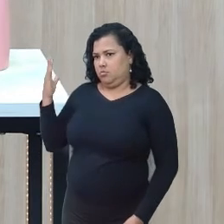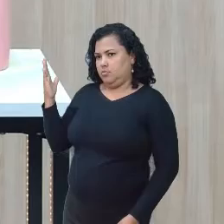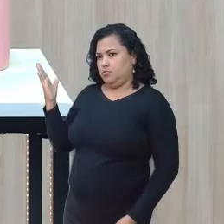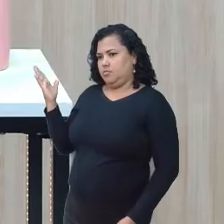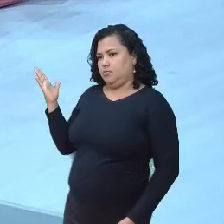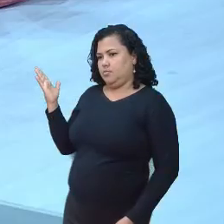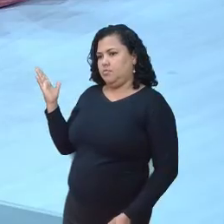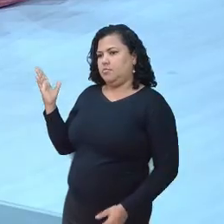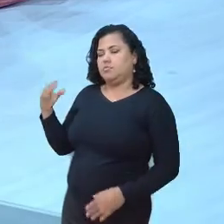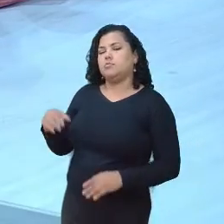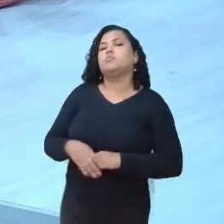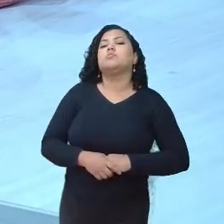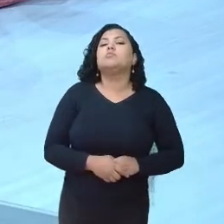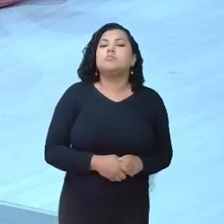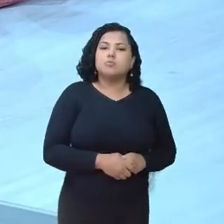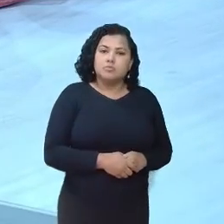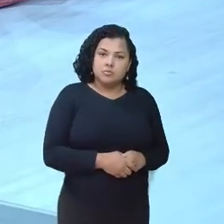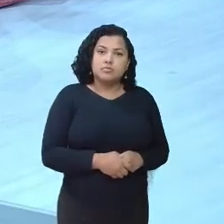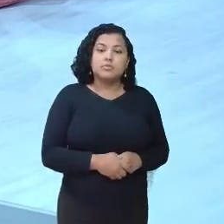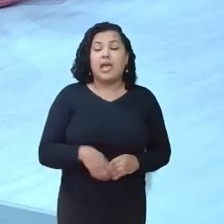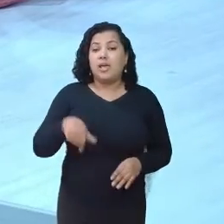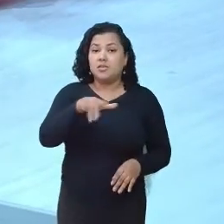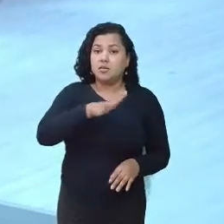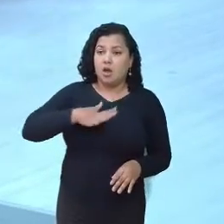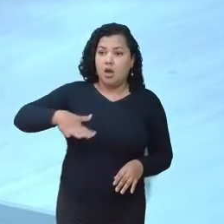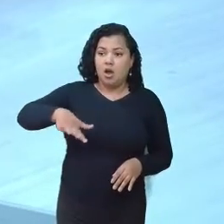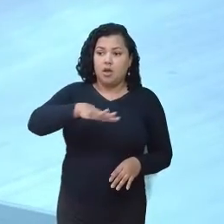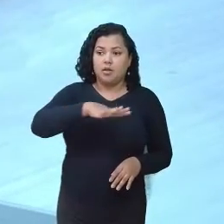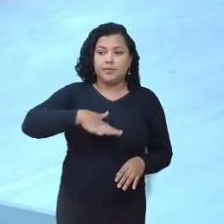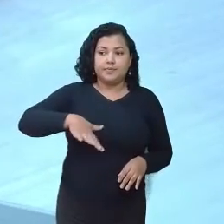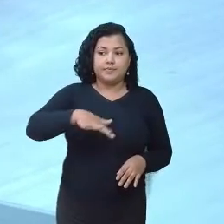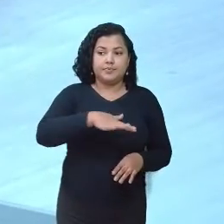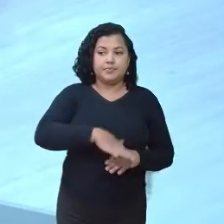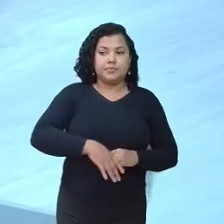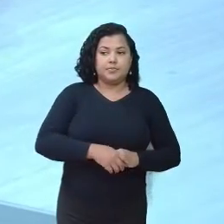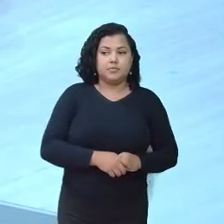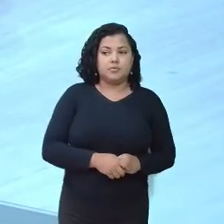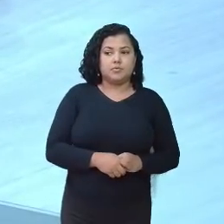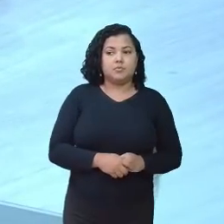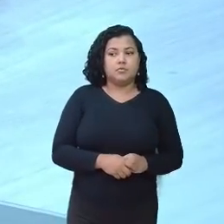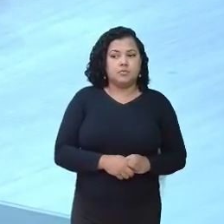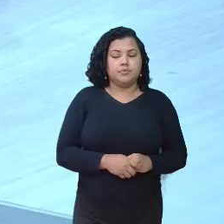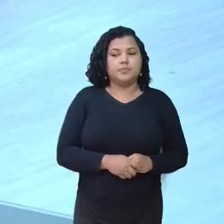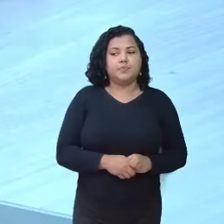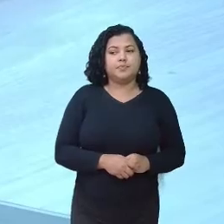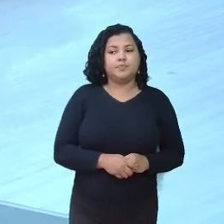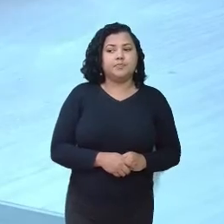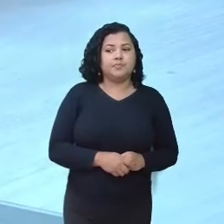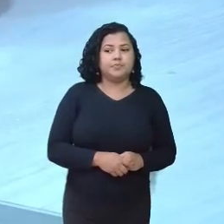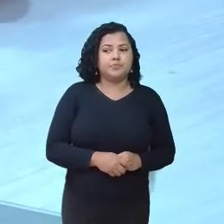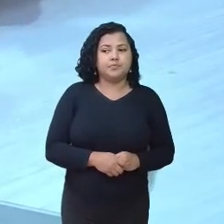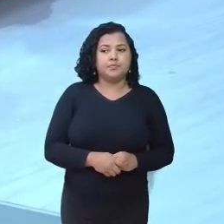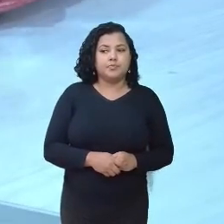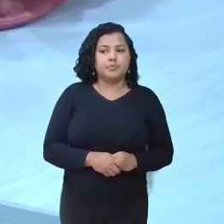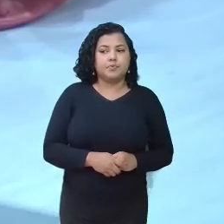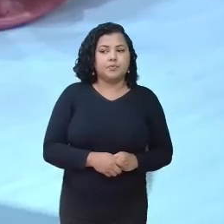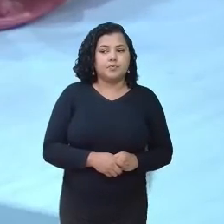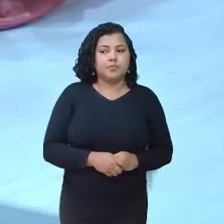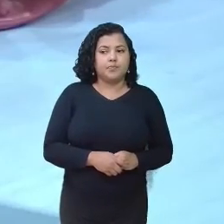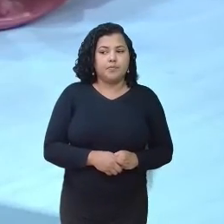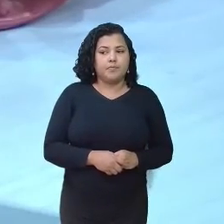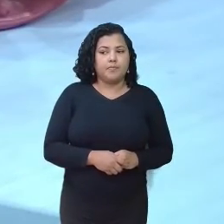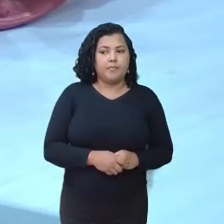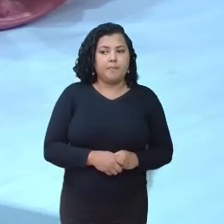localizado nessa região aqui, a vagina, tá vendo? Aí ela chega aqui.